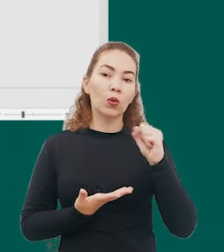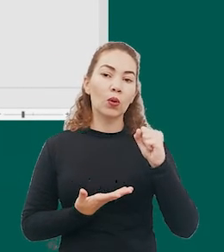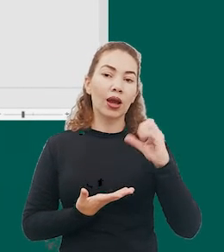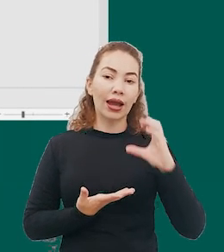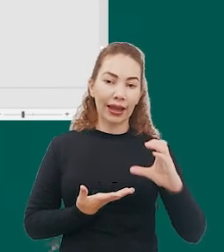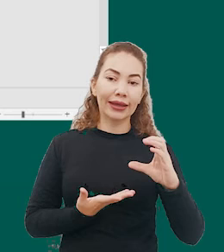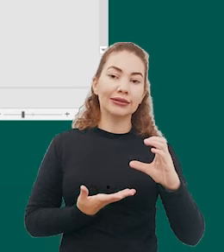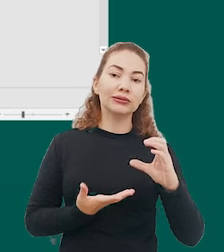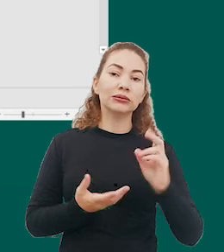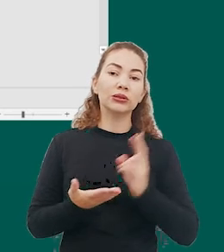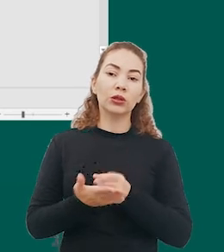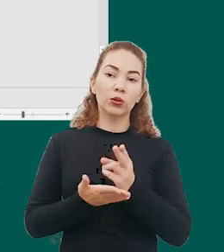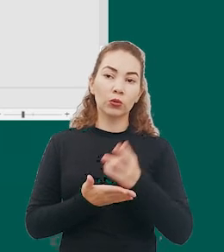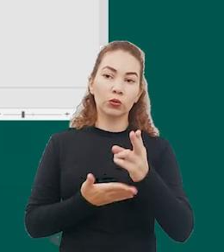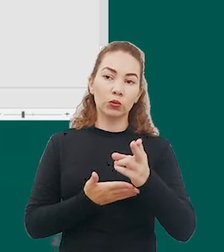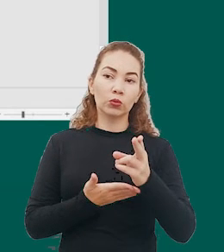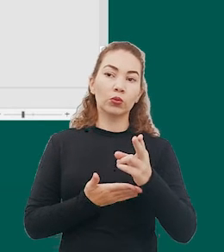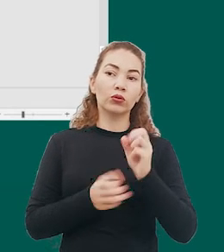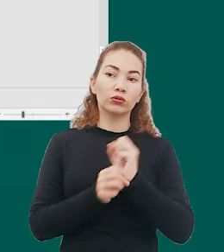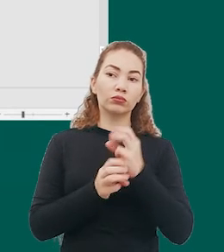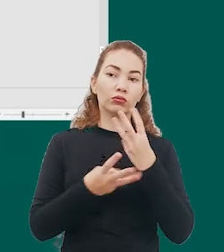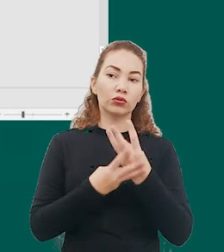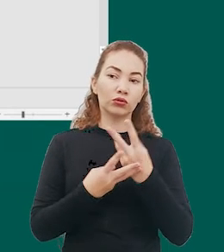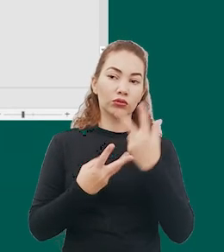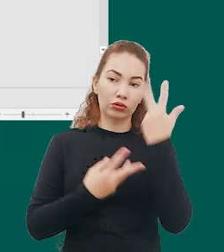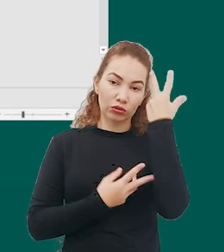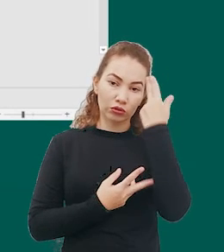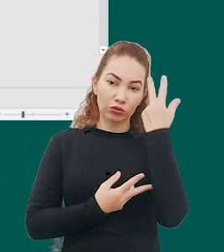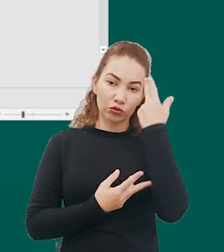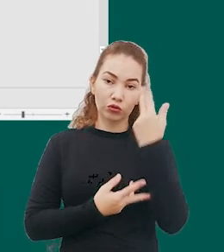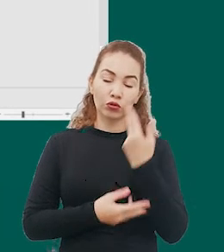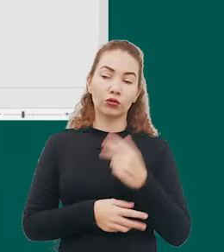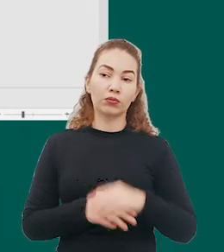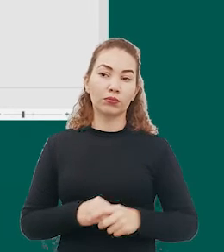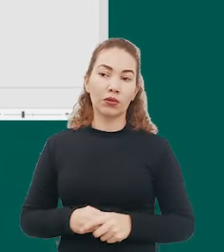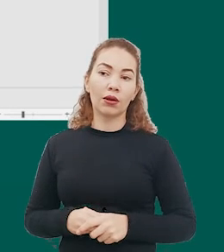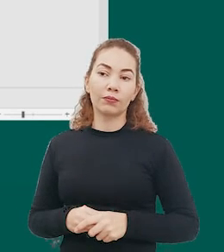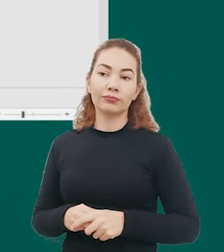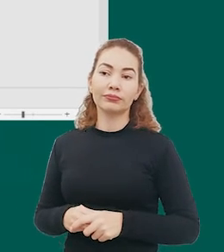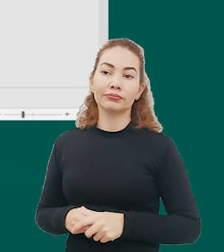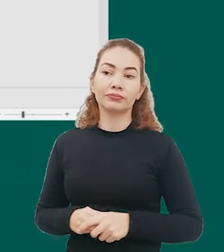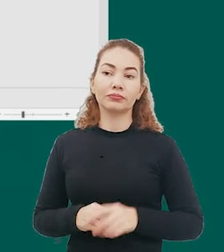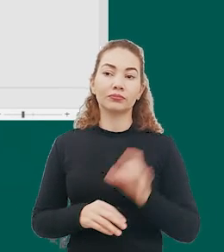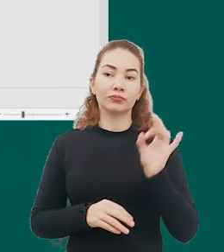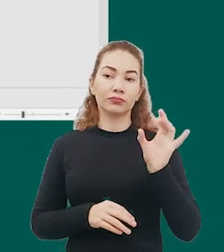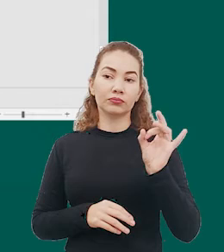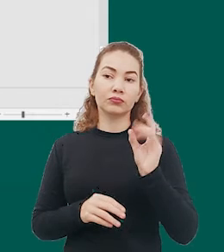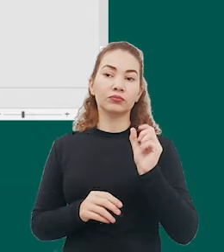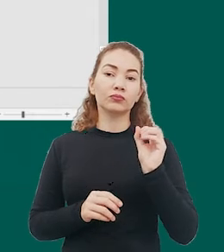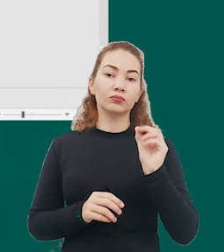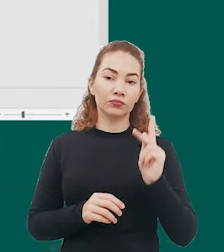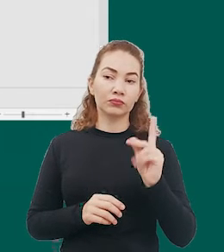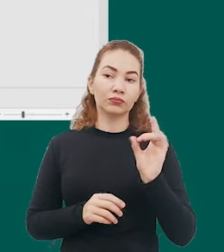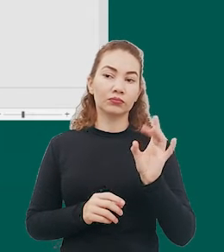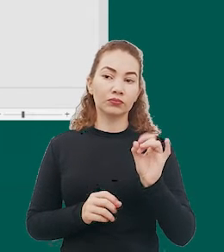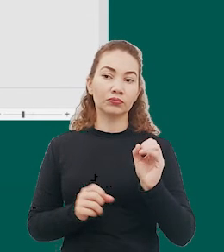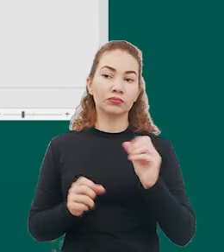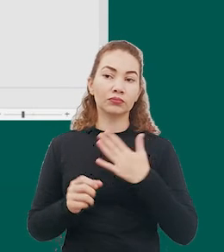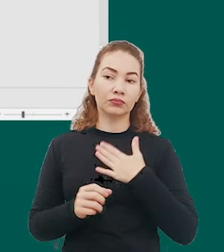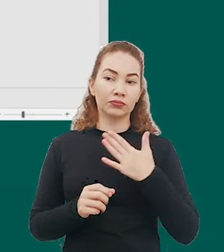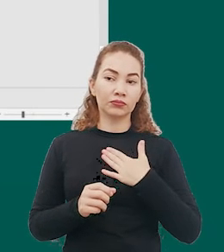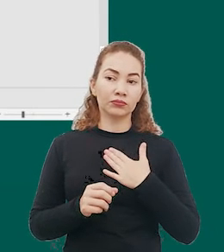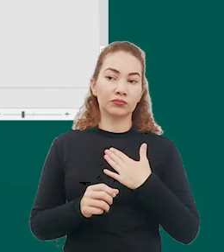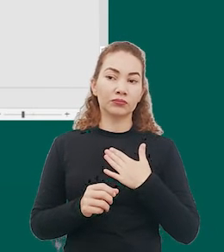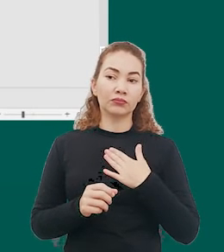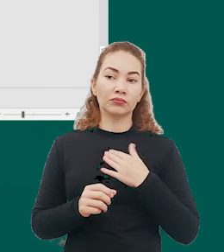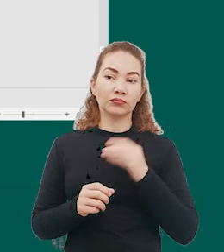da tela inteira e segue com o PowerPoint assim normal, com os slides Tá, na deixa esquerda, eu. pode ser? Tá, ok. Eu tô agora para mim